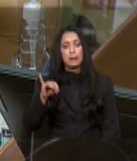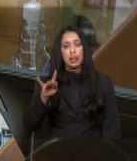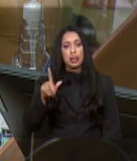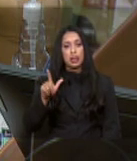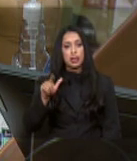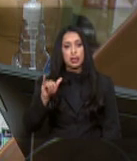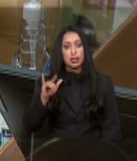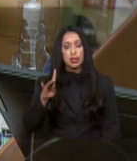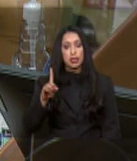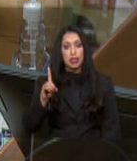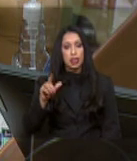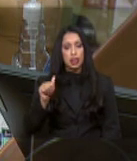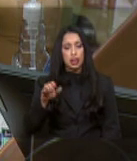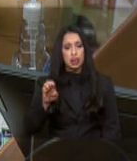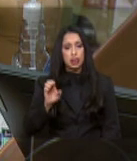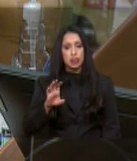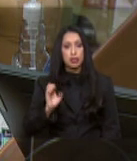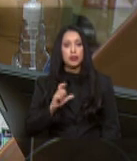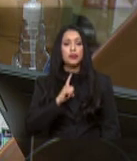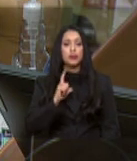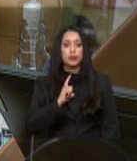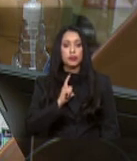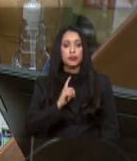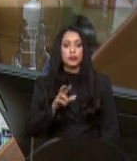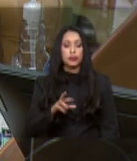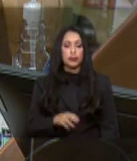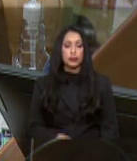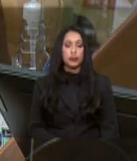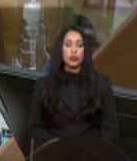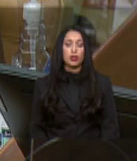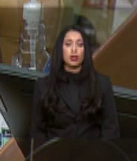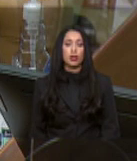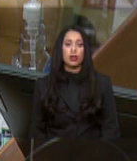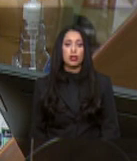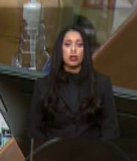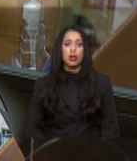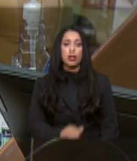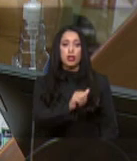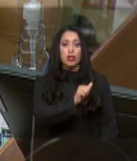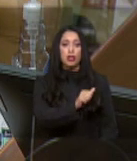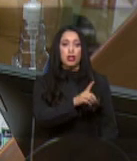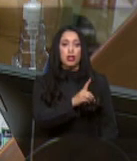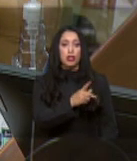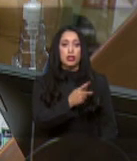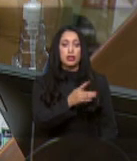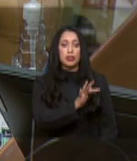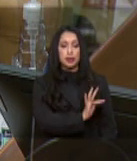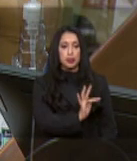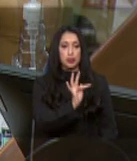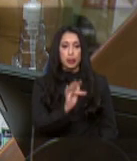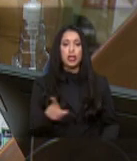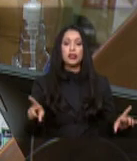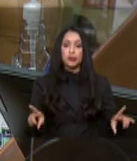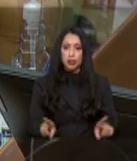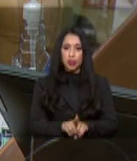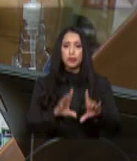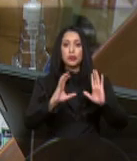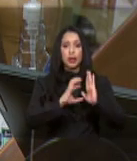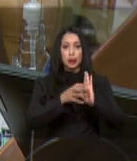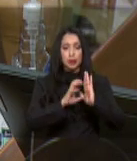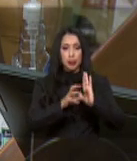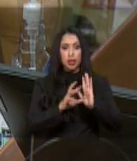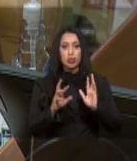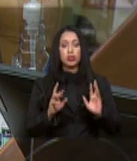pelo Partido pelo Rede Sustentabilidade, e a arguição de descumprimento de preceito fundamental também